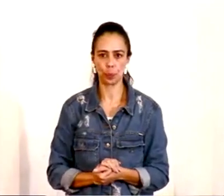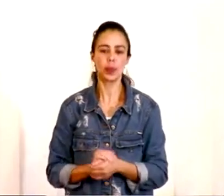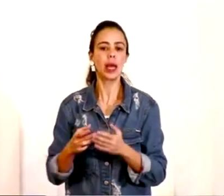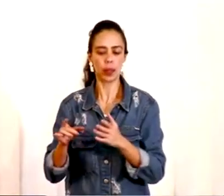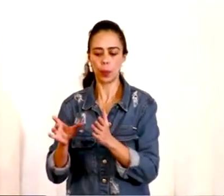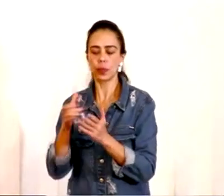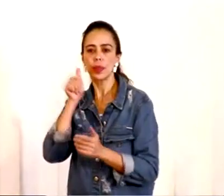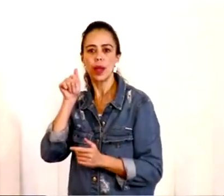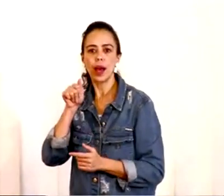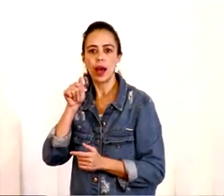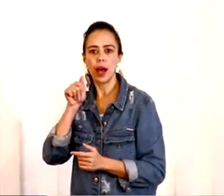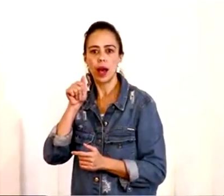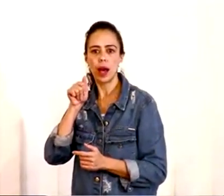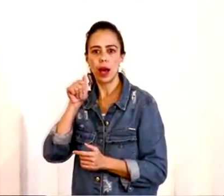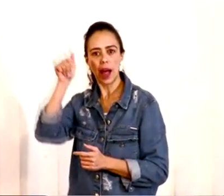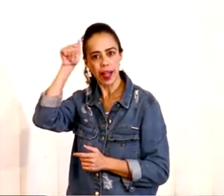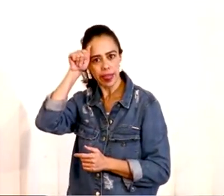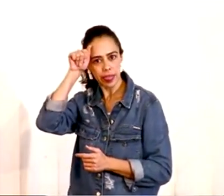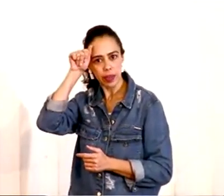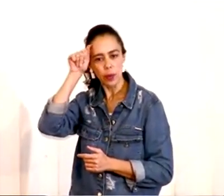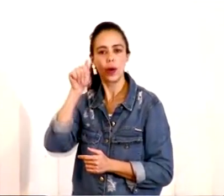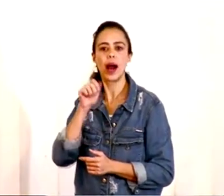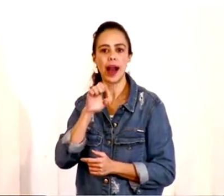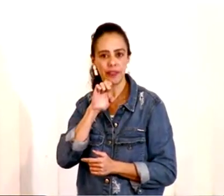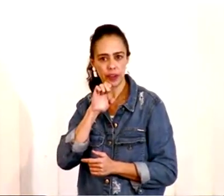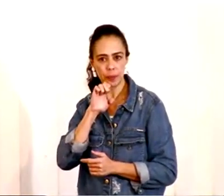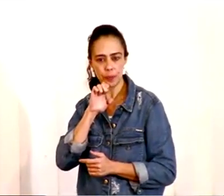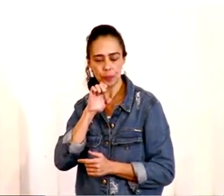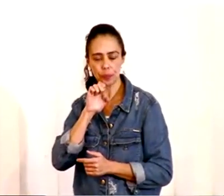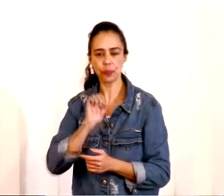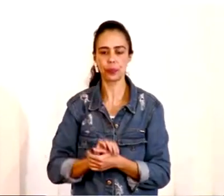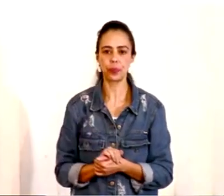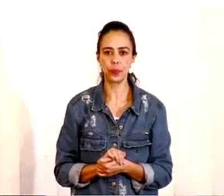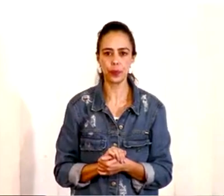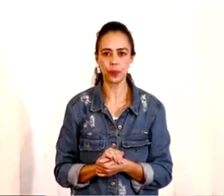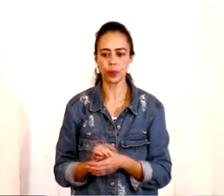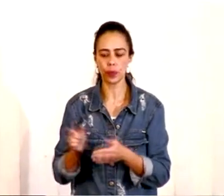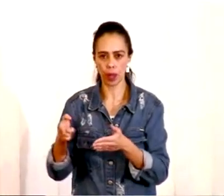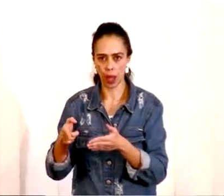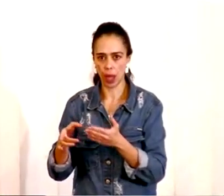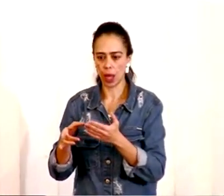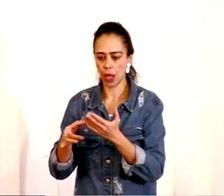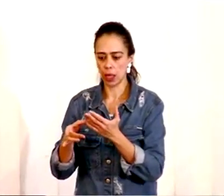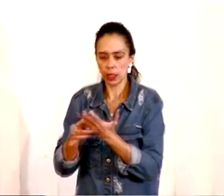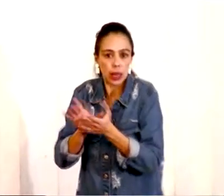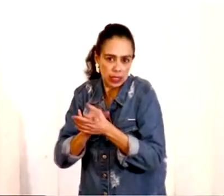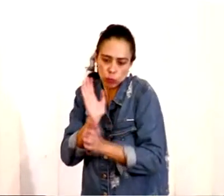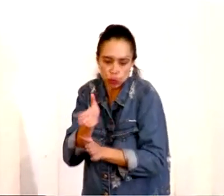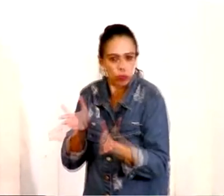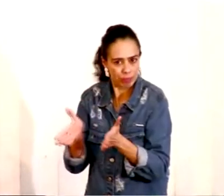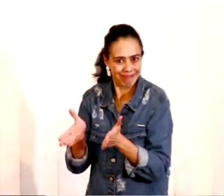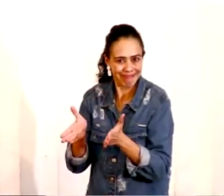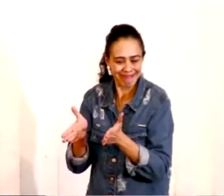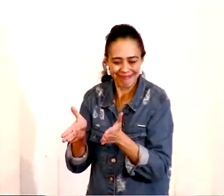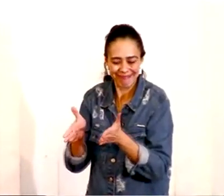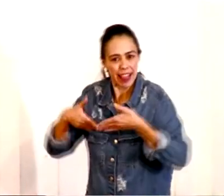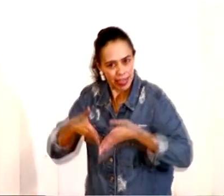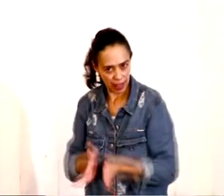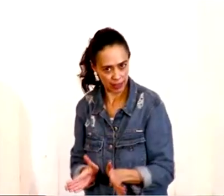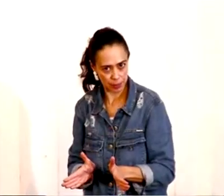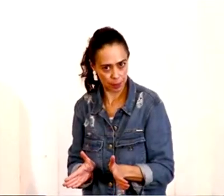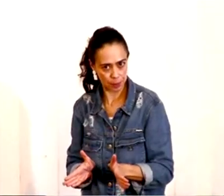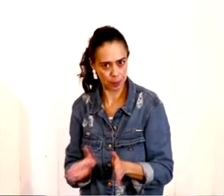Apesar do pecado ter entrado no mundo, Deus, Ele manteve